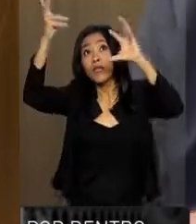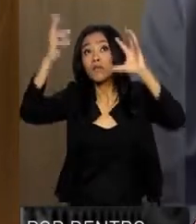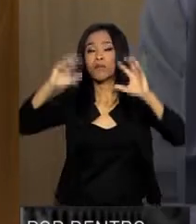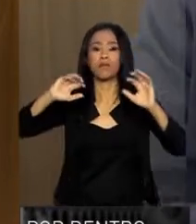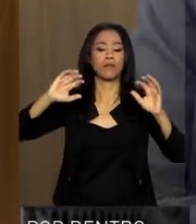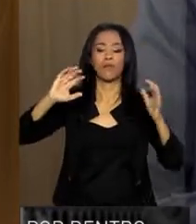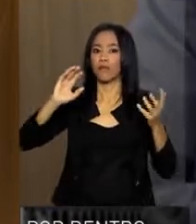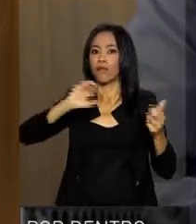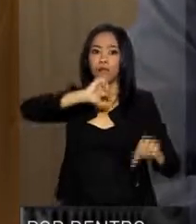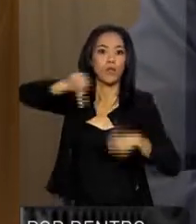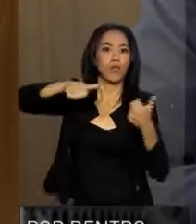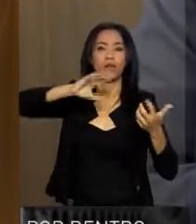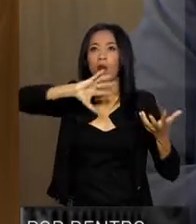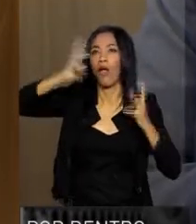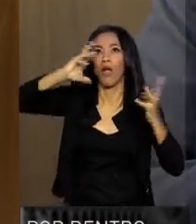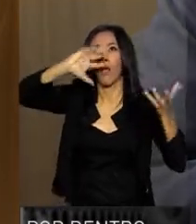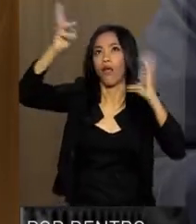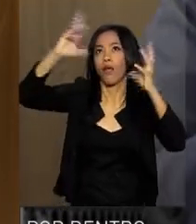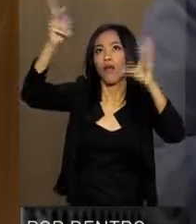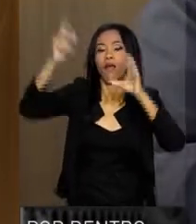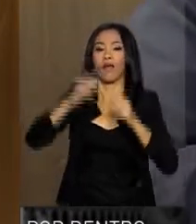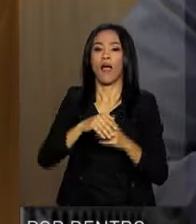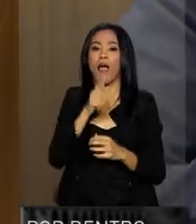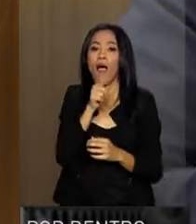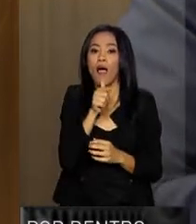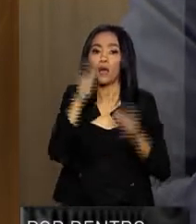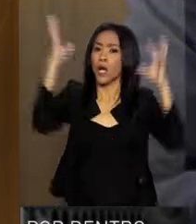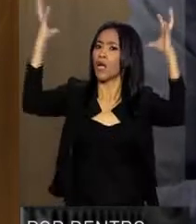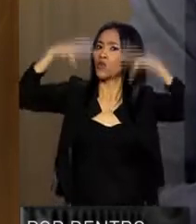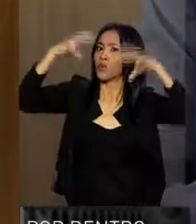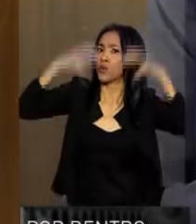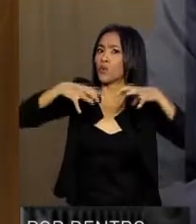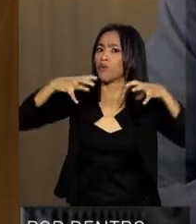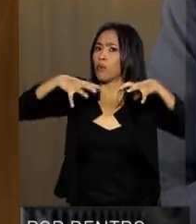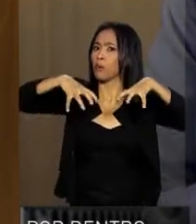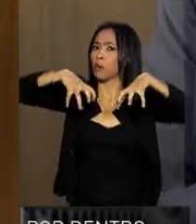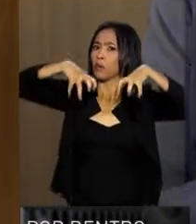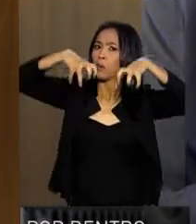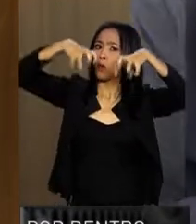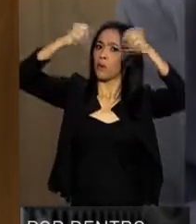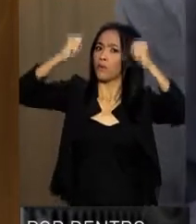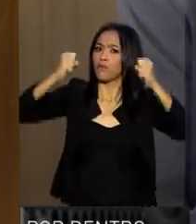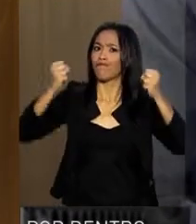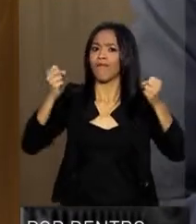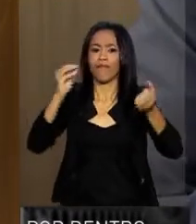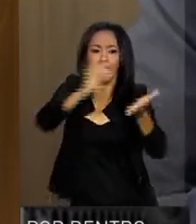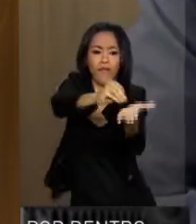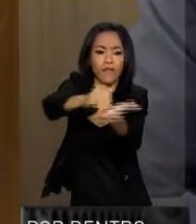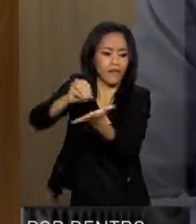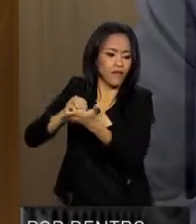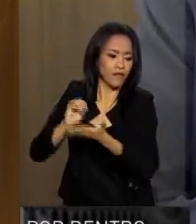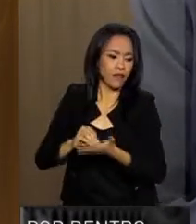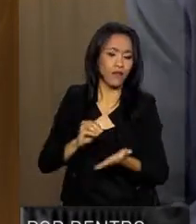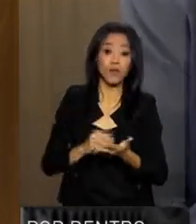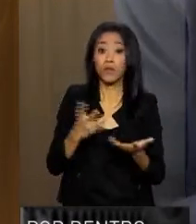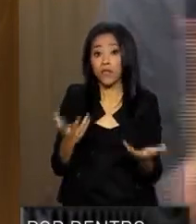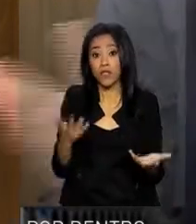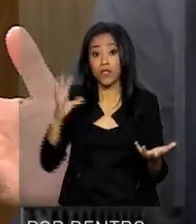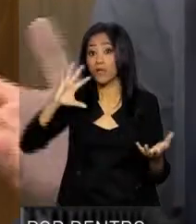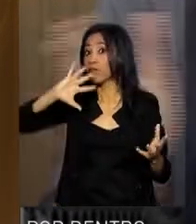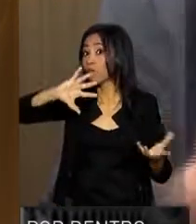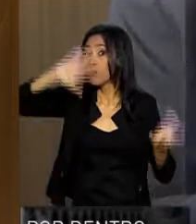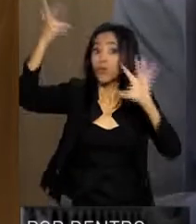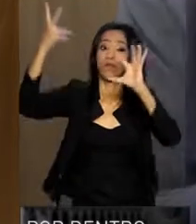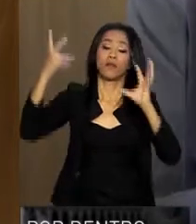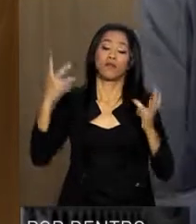que a água cada vez mais seja um bem é de escassez embora seja de